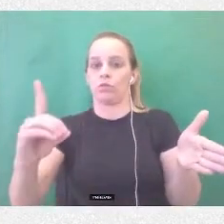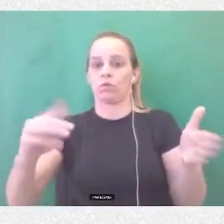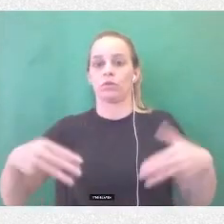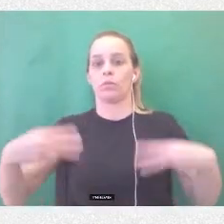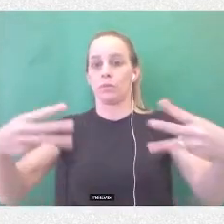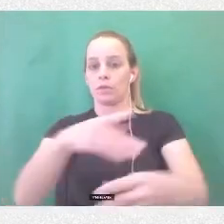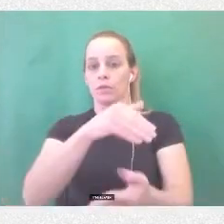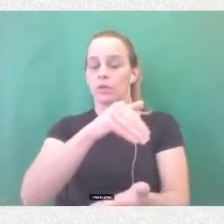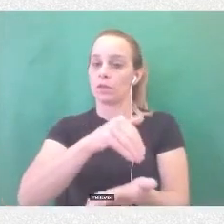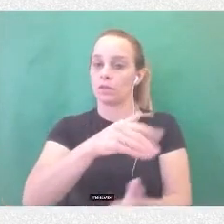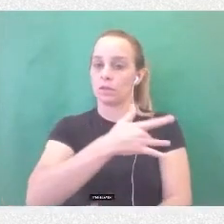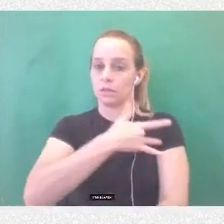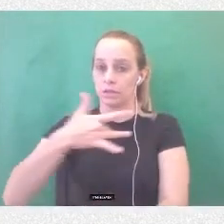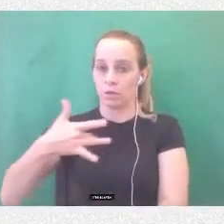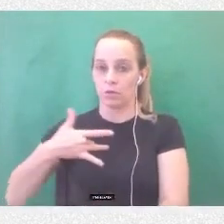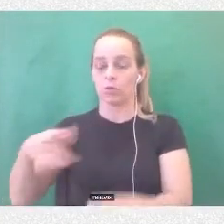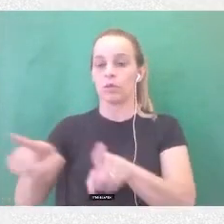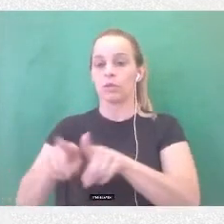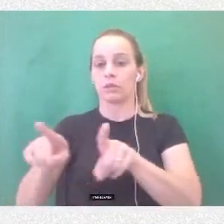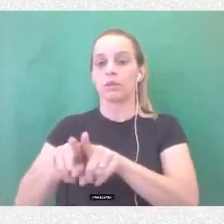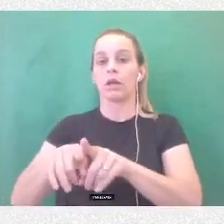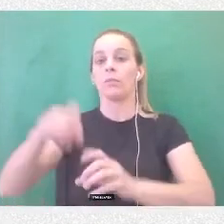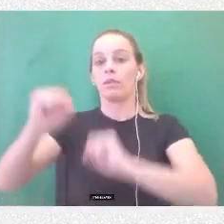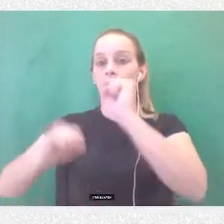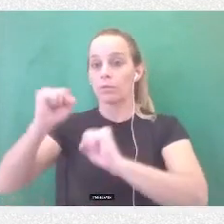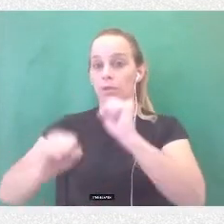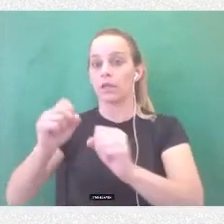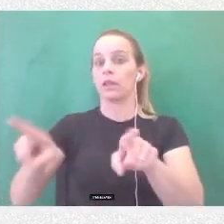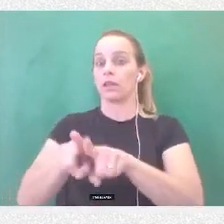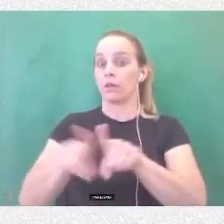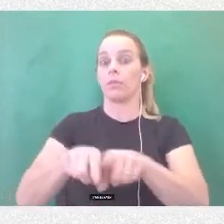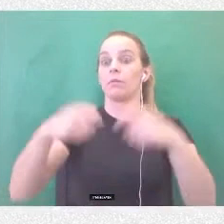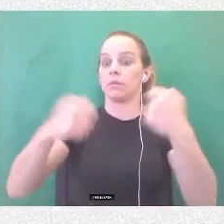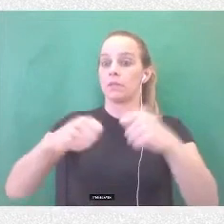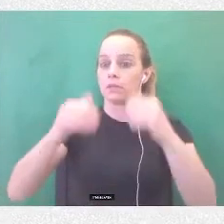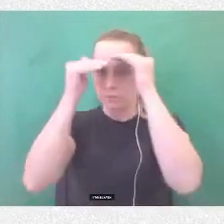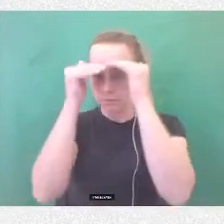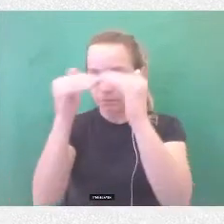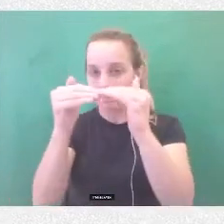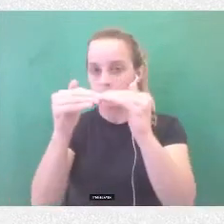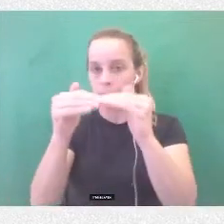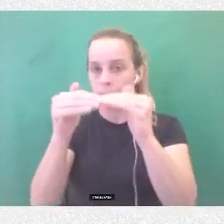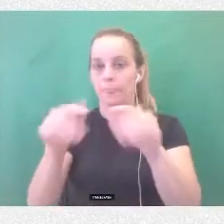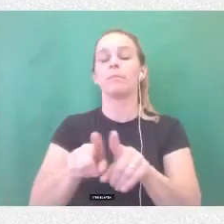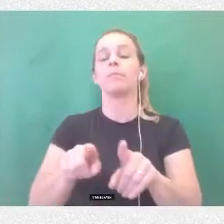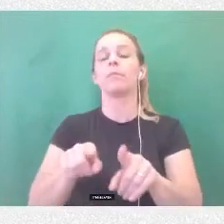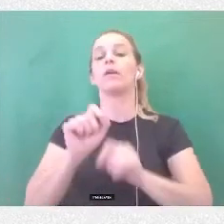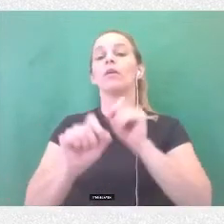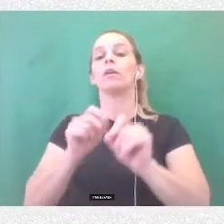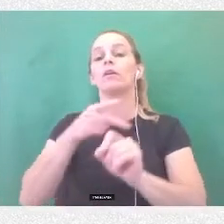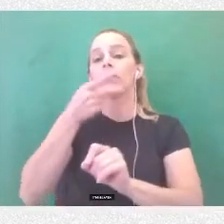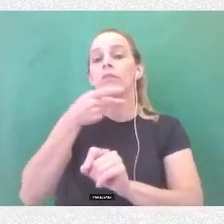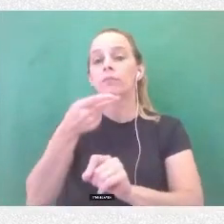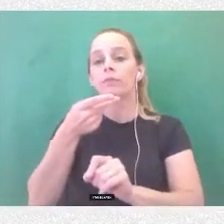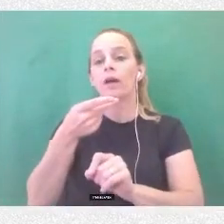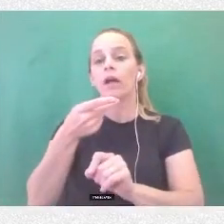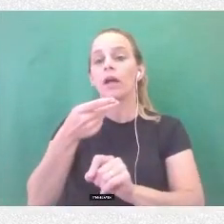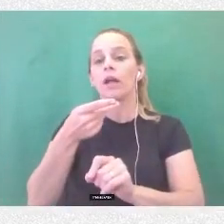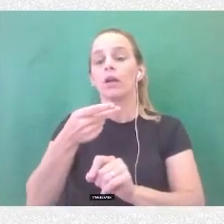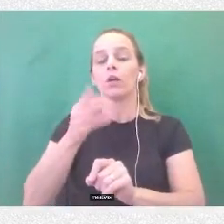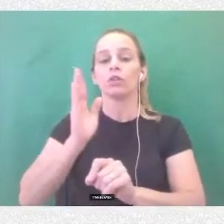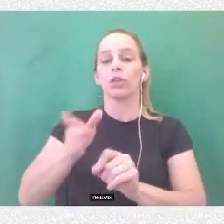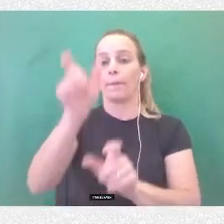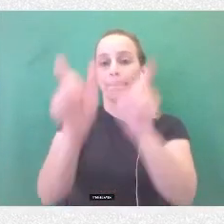Programa Nacional de Imunizações, e pelos fabricantes entre a primeira e a segunda dose. Em relação àqueles pacientes que receberam, aqueles indivíduos, cidadãos